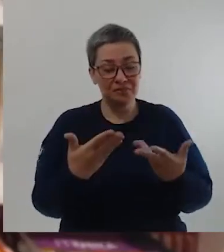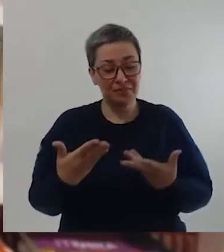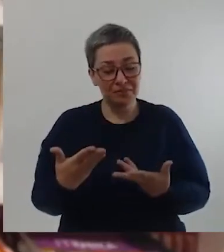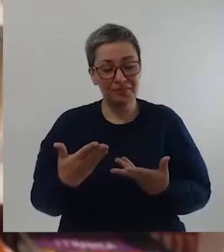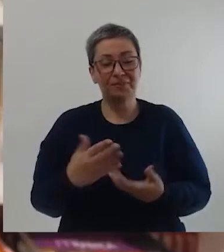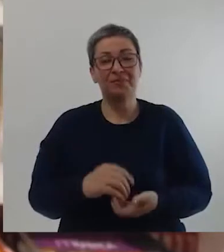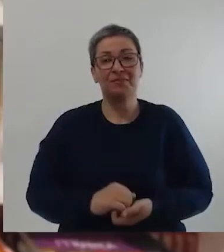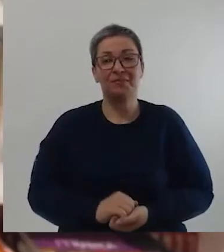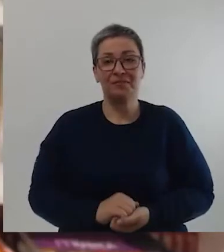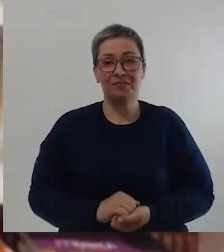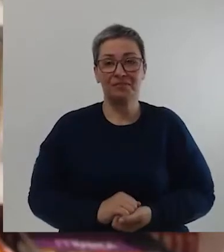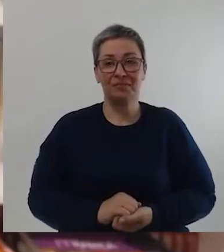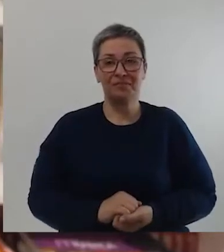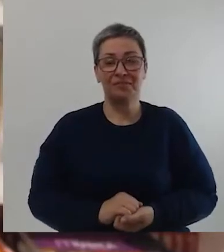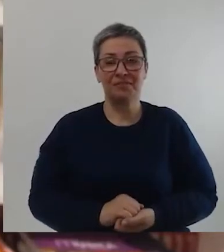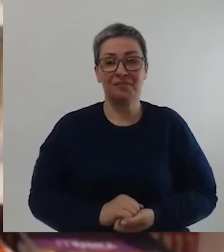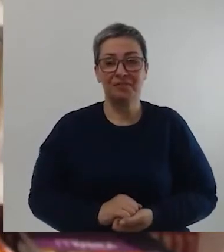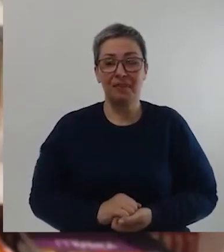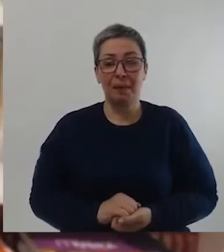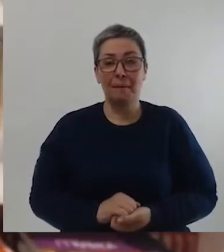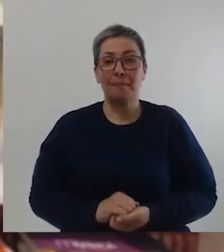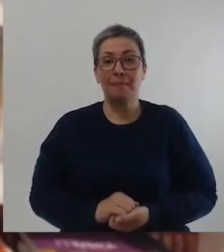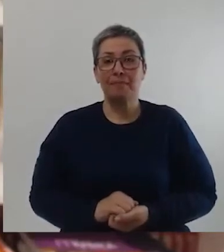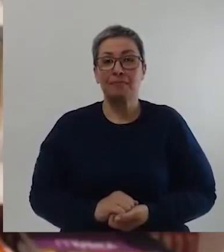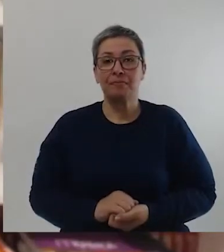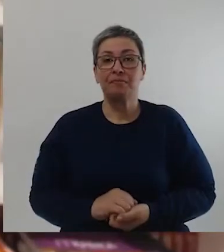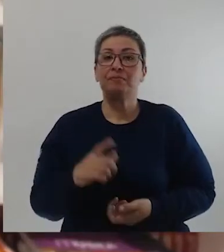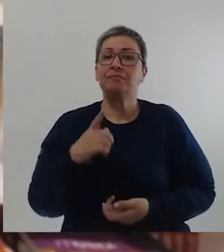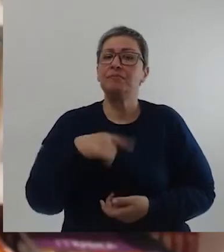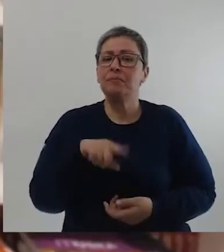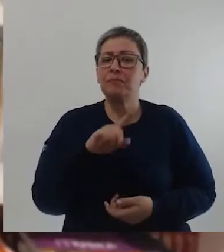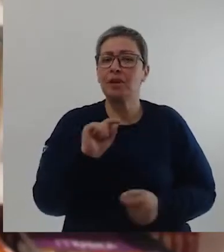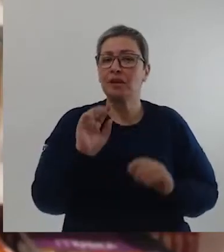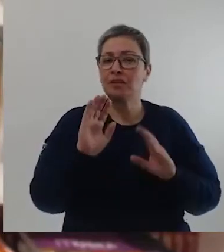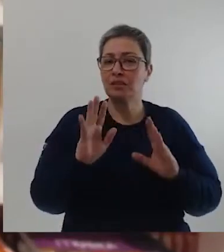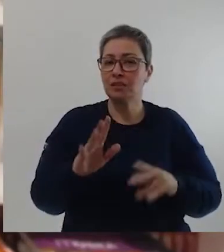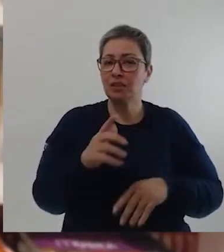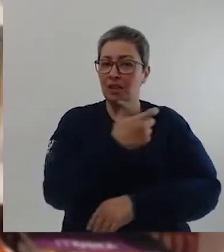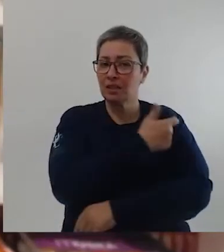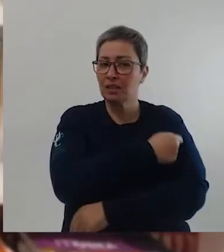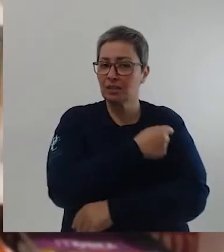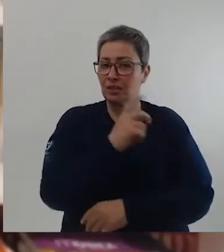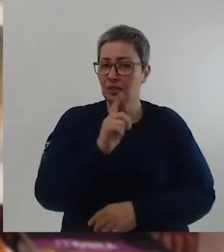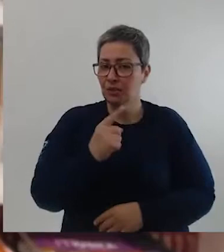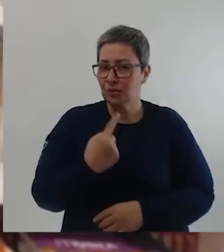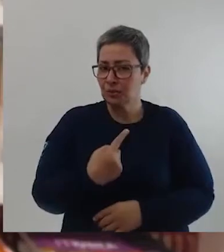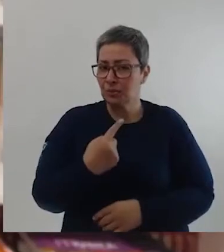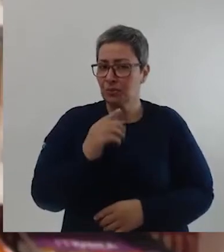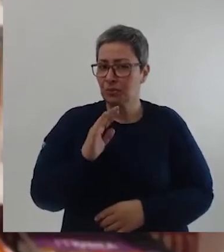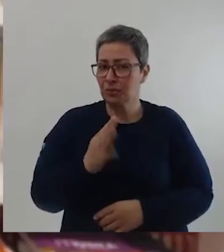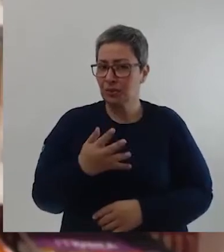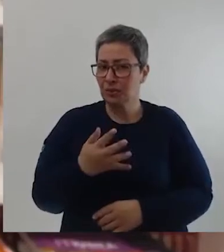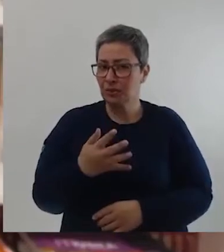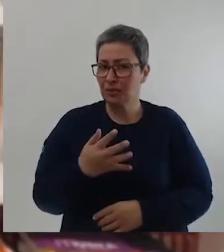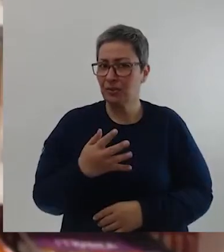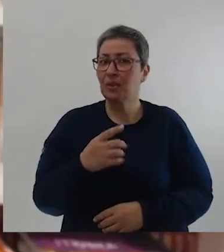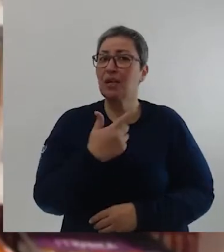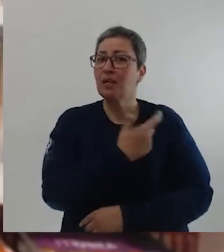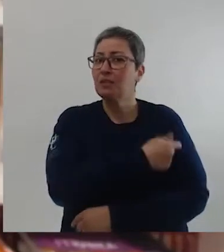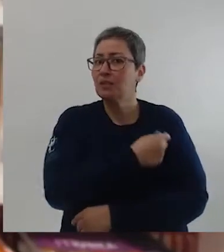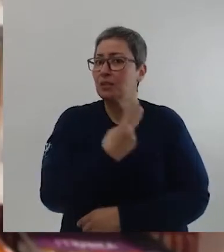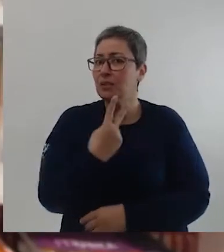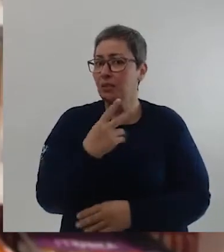sejam todos e todas muito bem vindos muito bem-vindas e aí já tomou a primeira dose da vacina